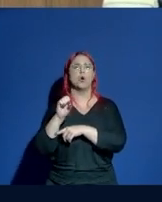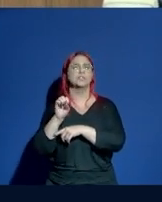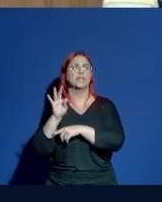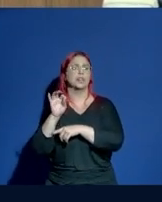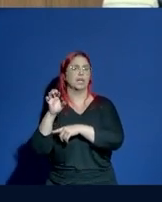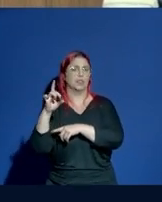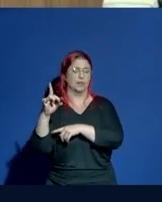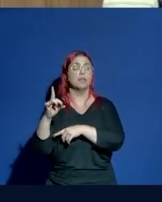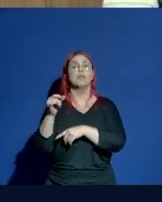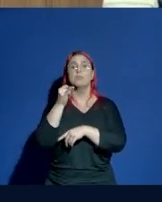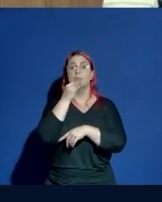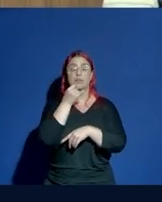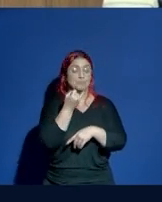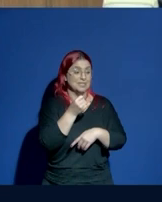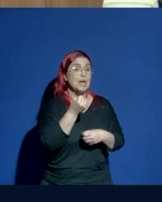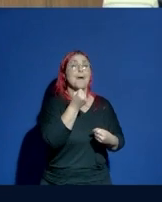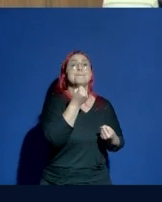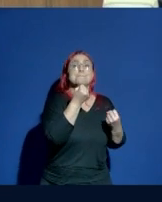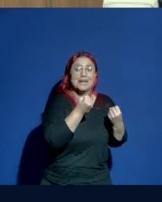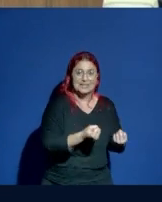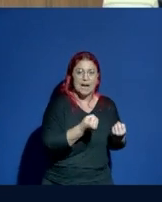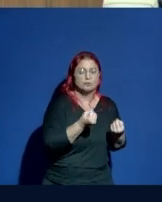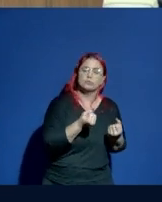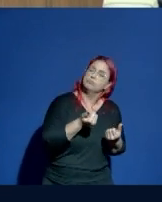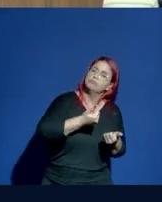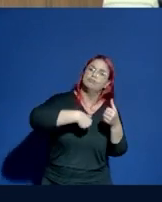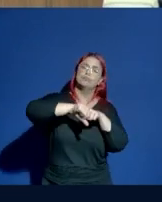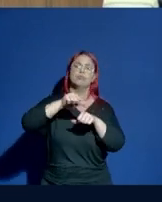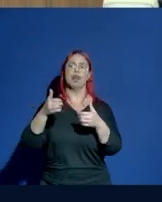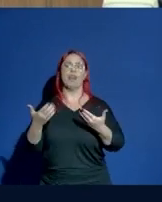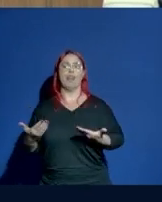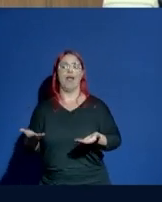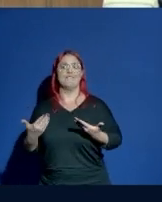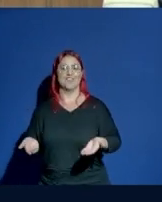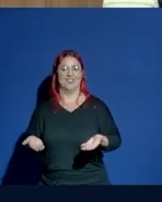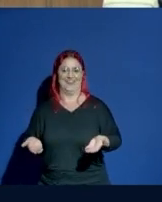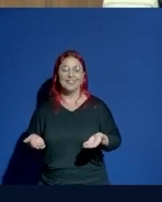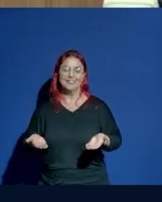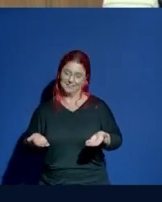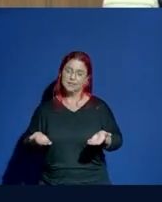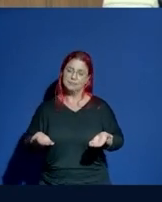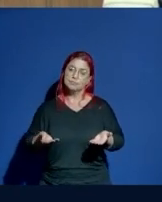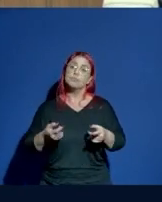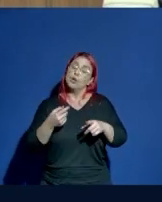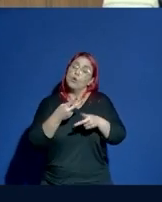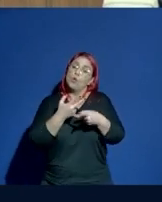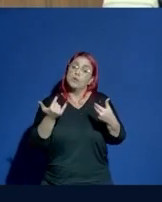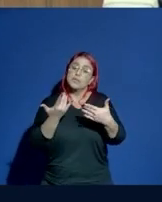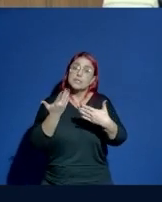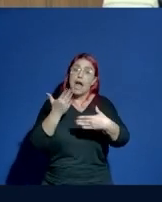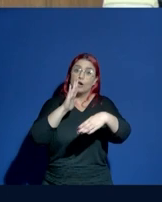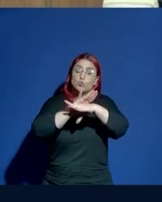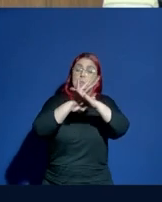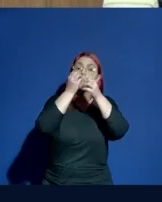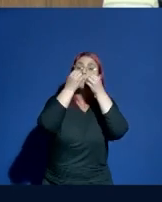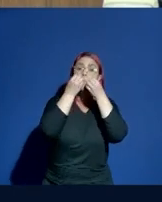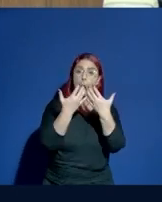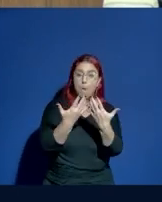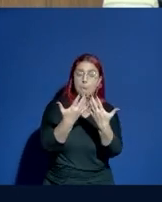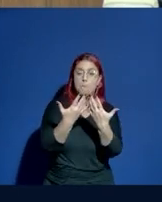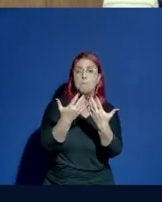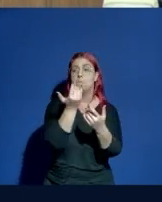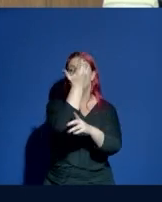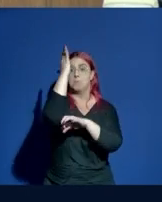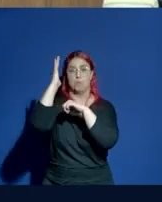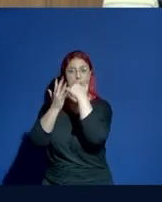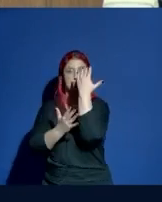aquilo que é pesado para o componentes muito mais leves e não apenas são favoráveis ao são bons amigáveis